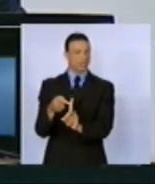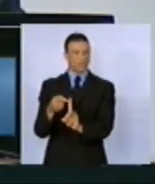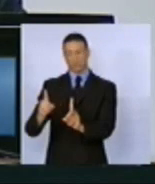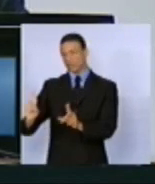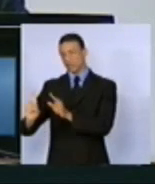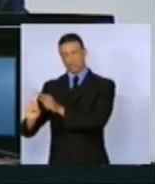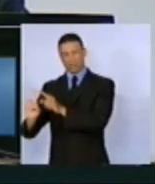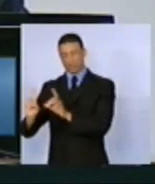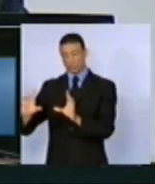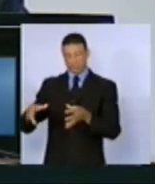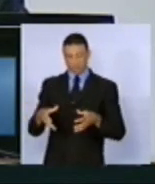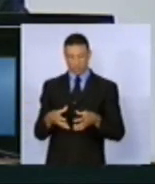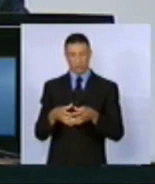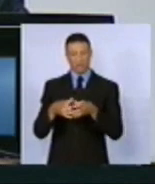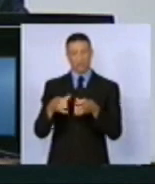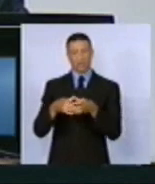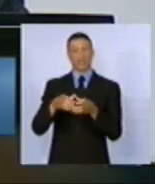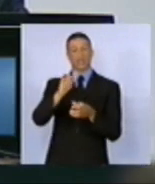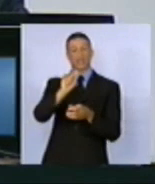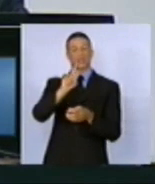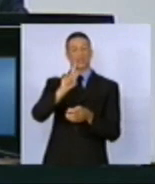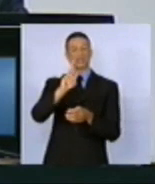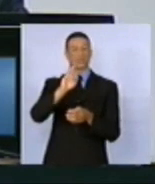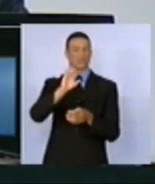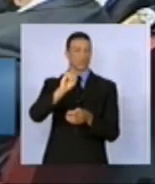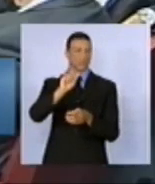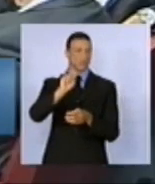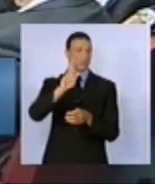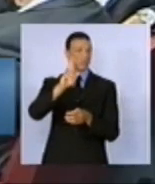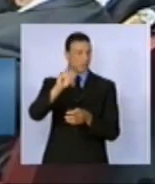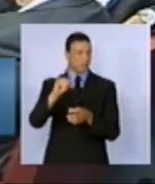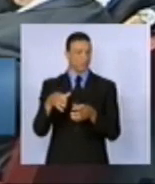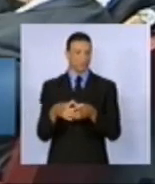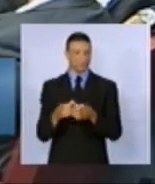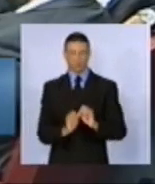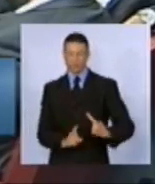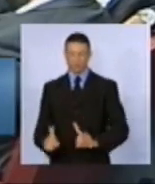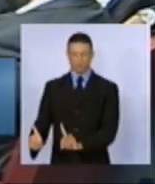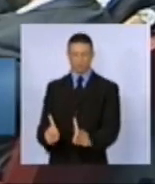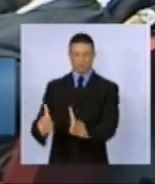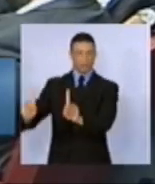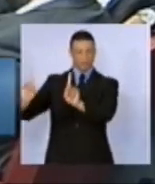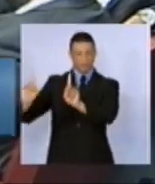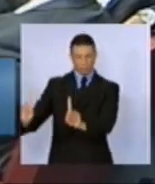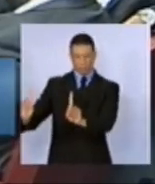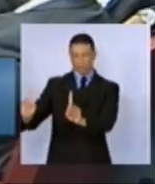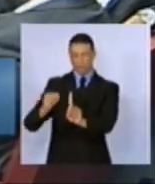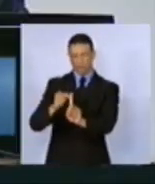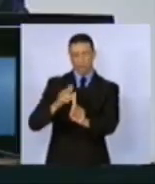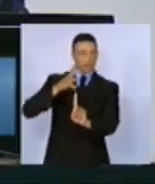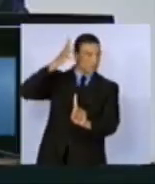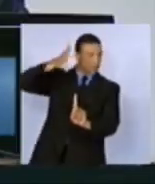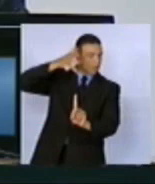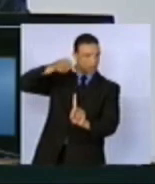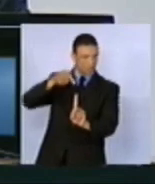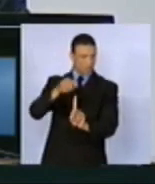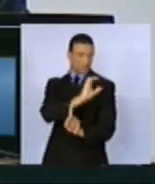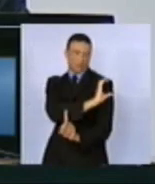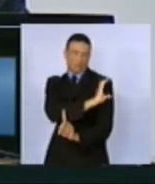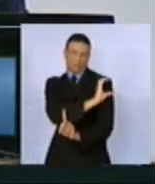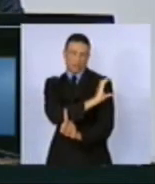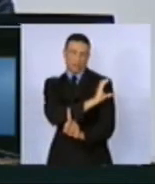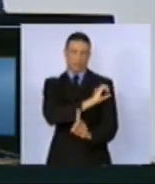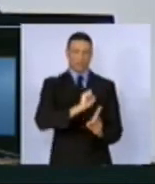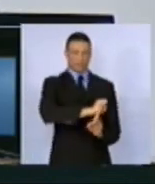coagro primeiro expositor engenheiro agrônomo e a segunda expositora coordenadora sócio